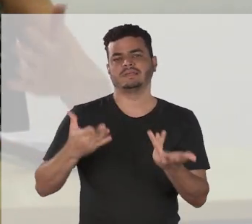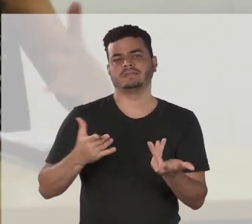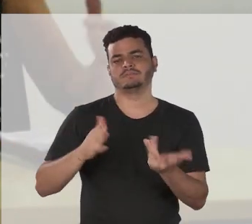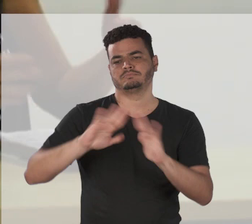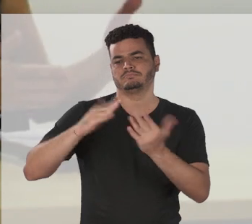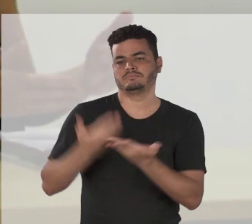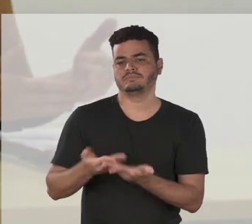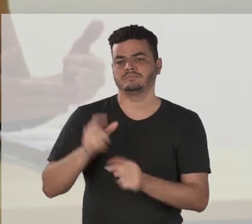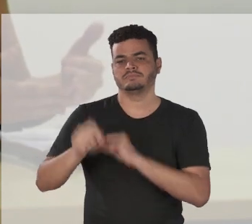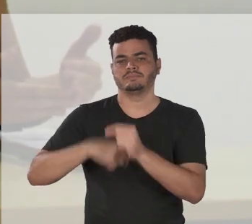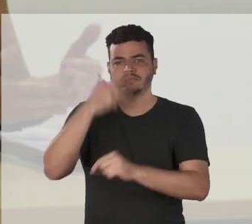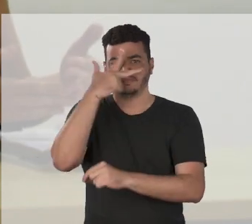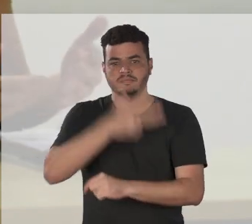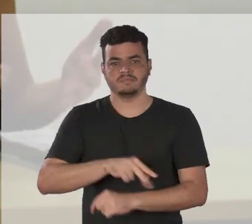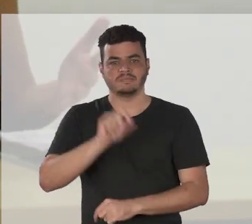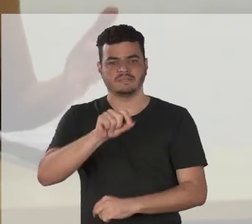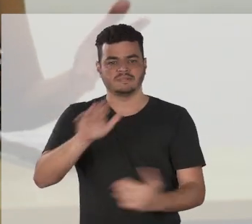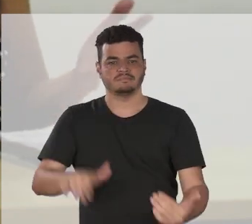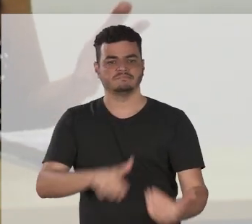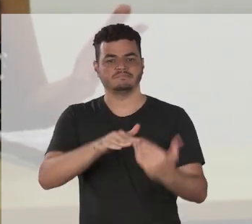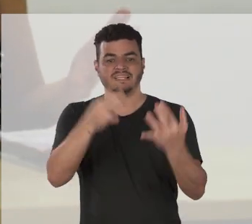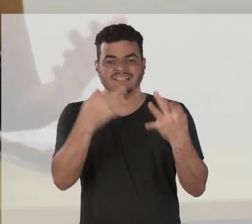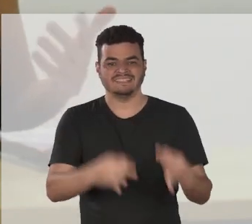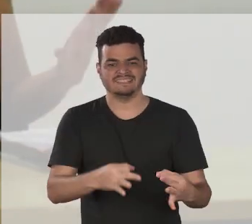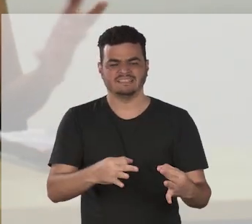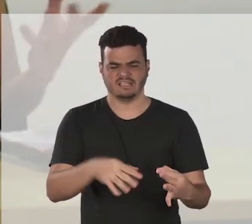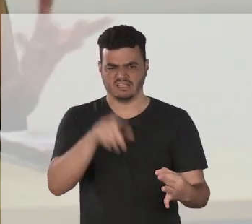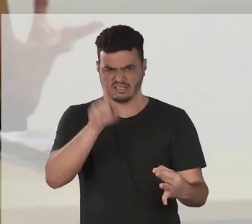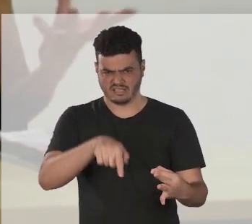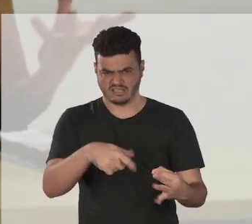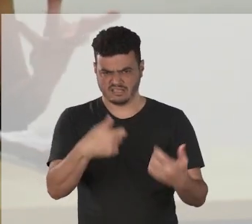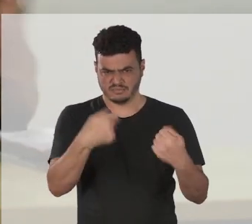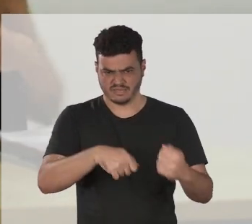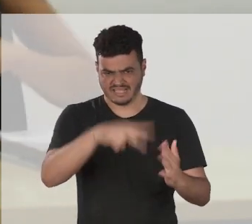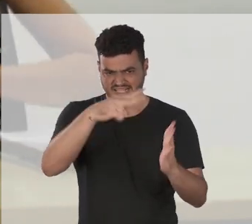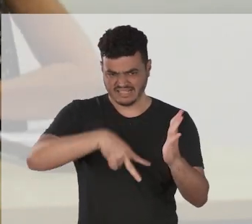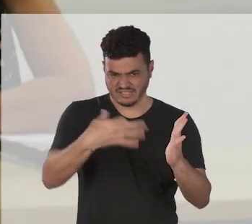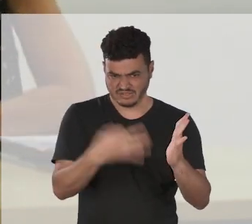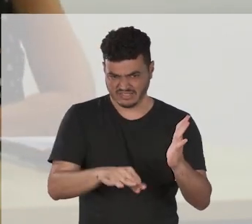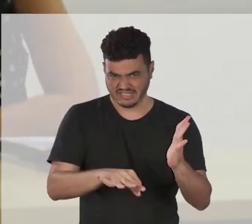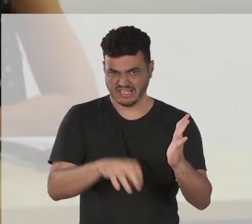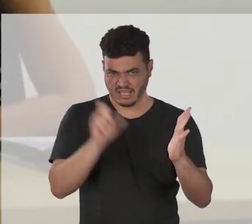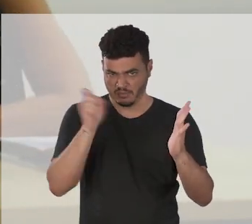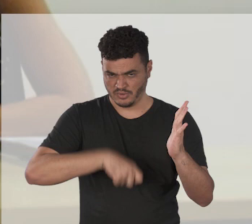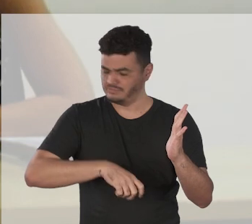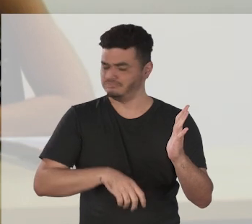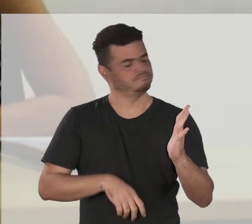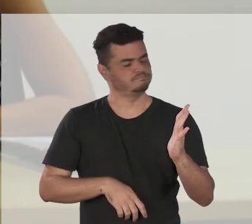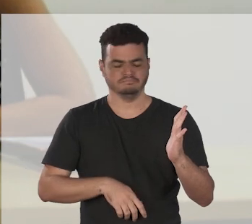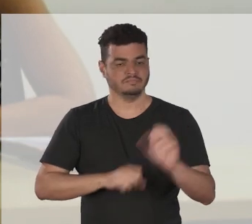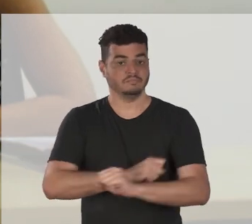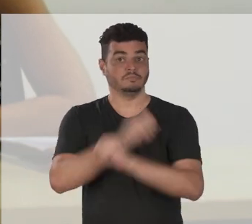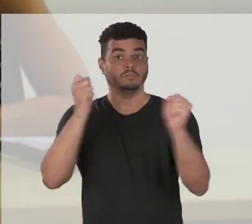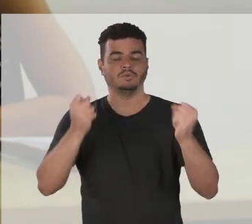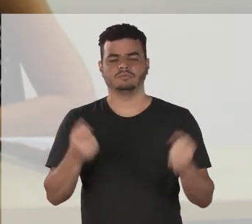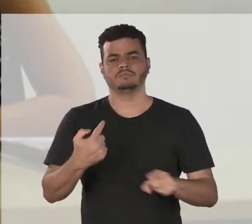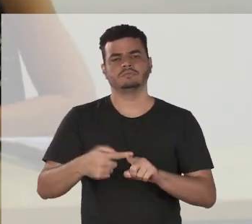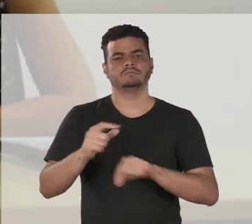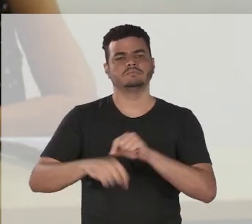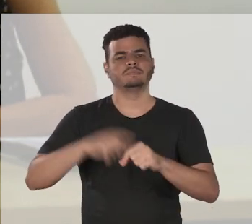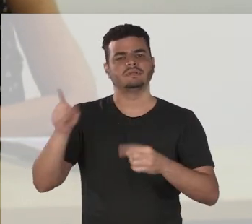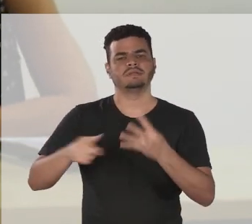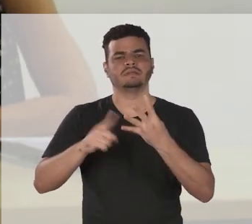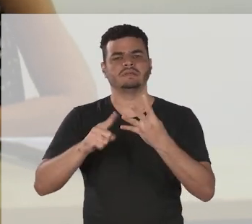chegar à leitura correta como fora possível, né, e sabemos que é impossível. Por isso, um dos pontos também